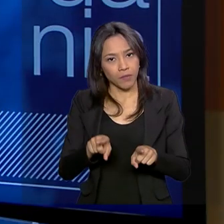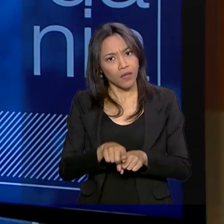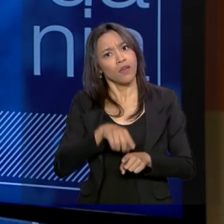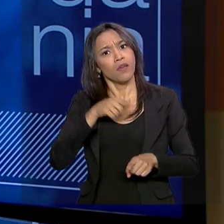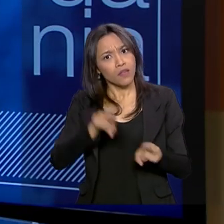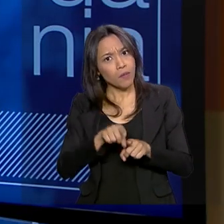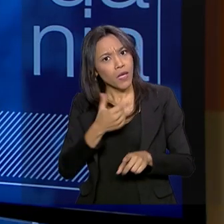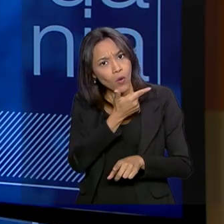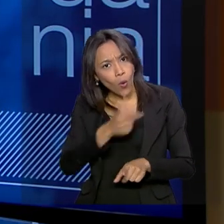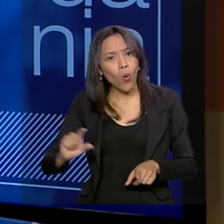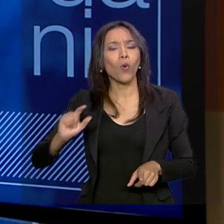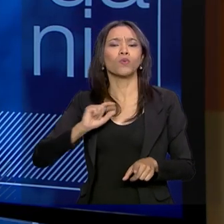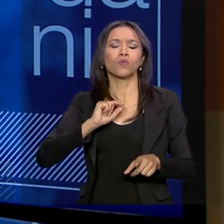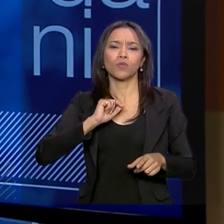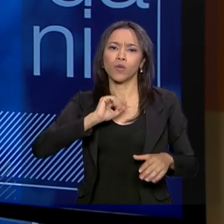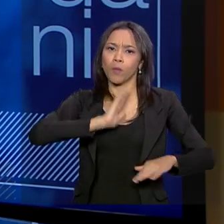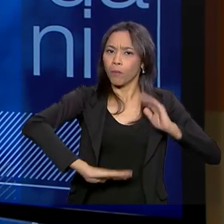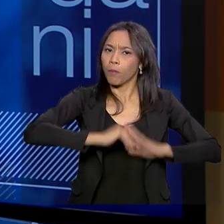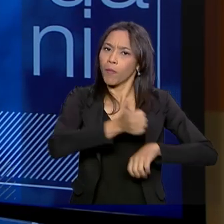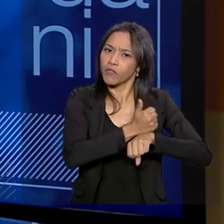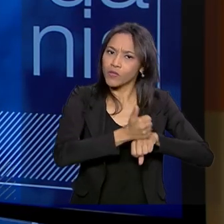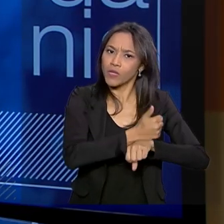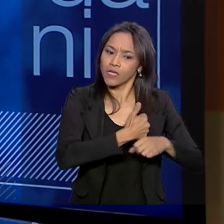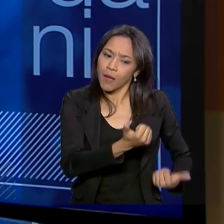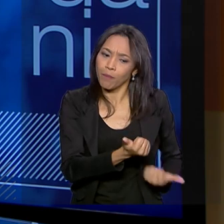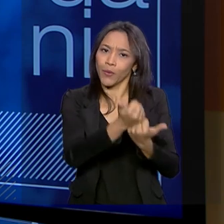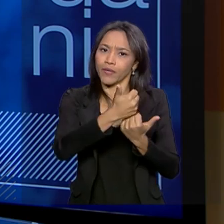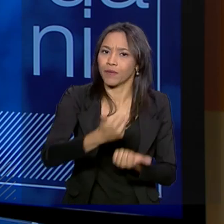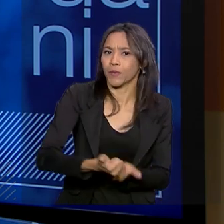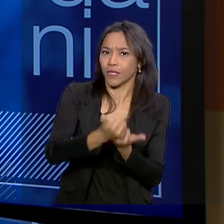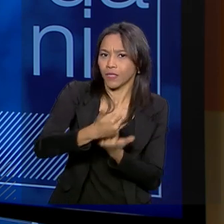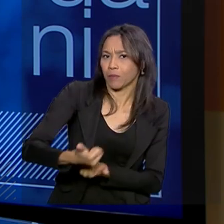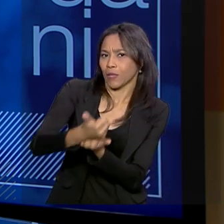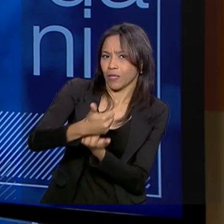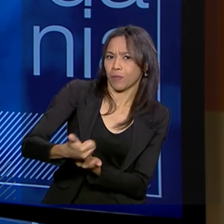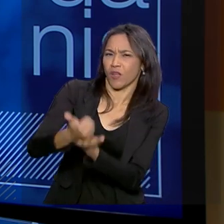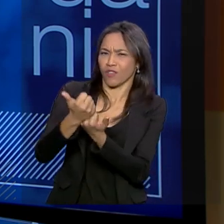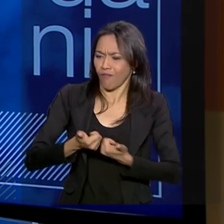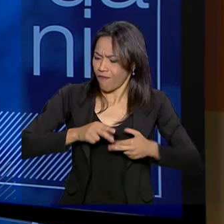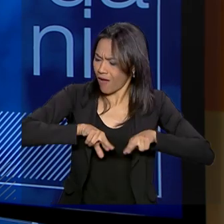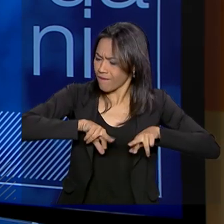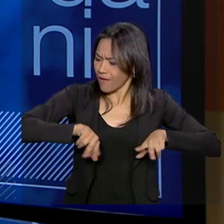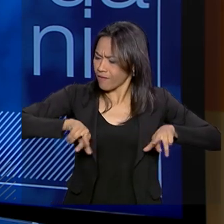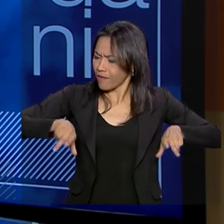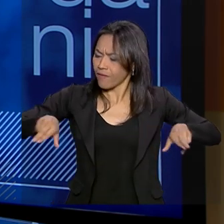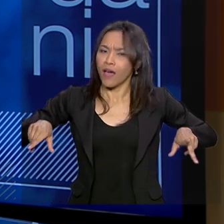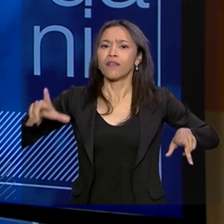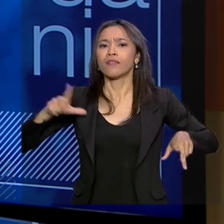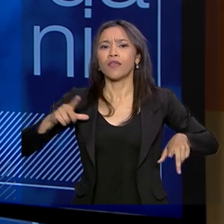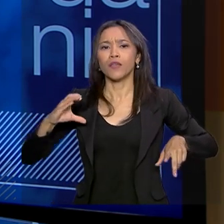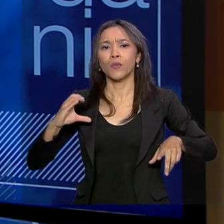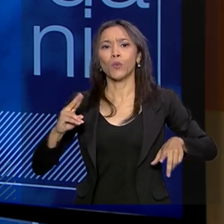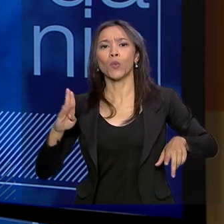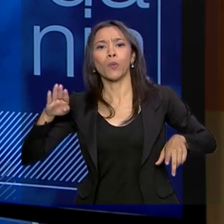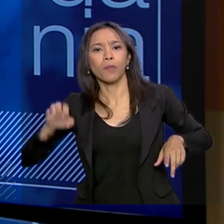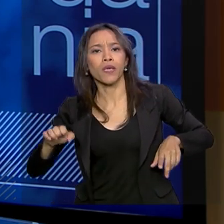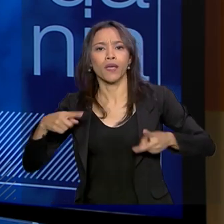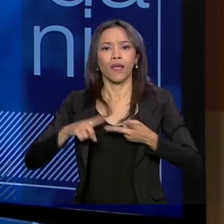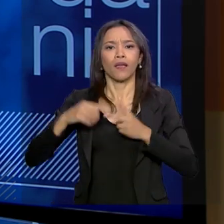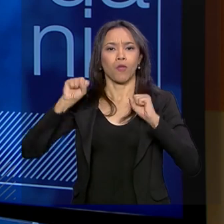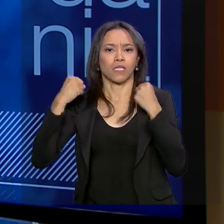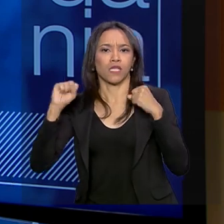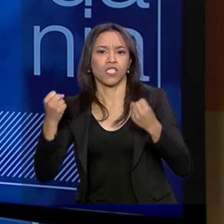profissionais que dão base para esse atleta. Ali. Né? Nós temos o técnico, tem o clube que apoia, tem o massagista,